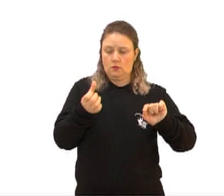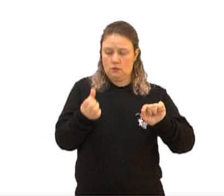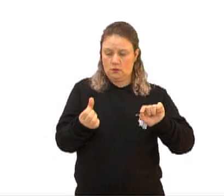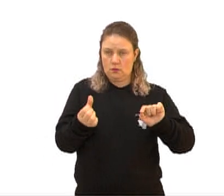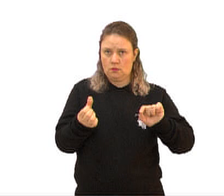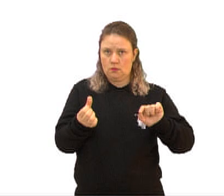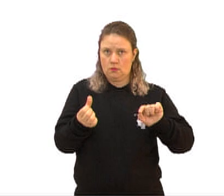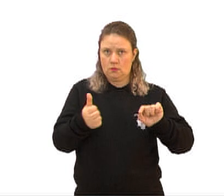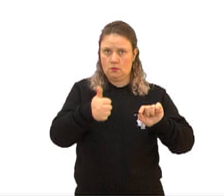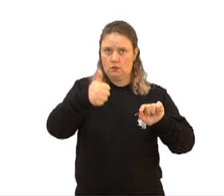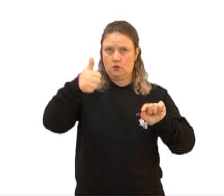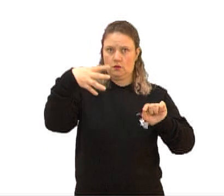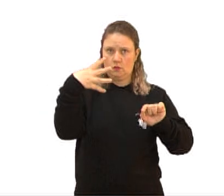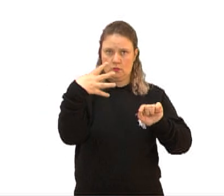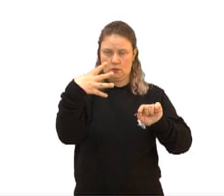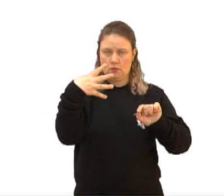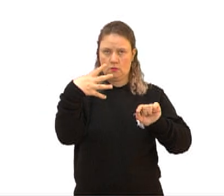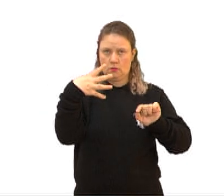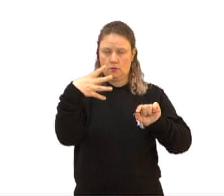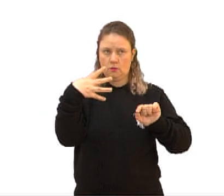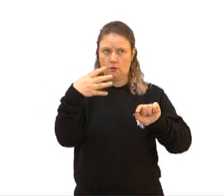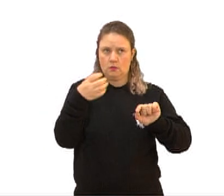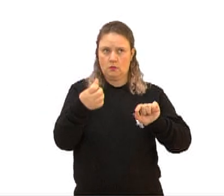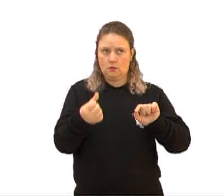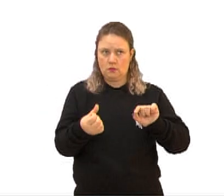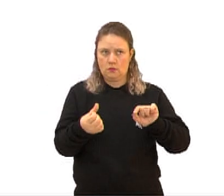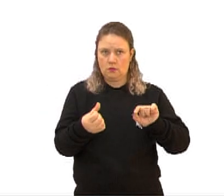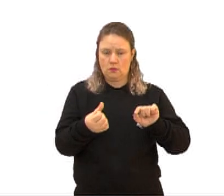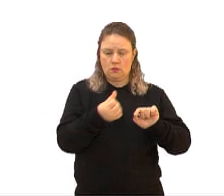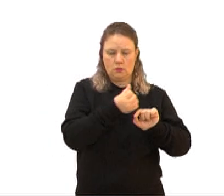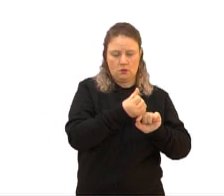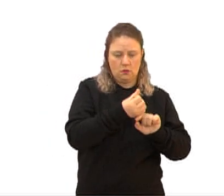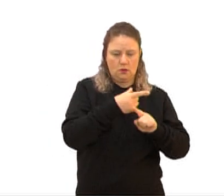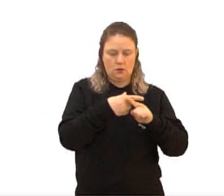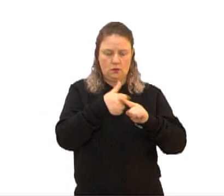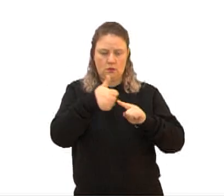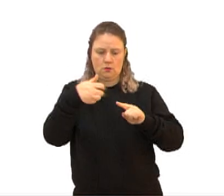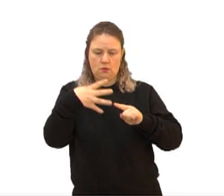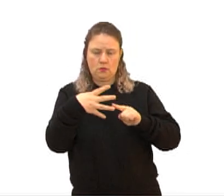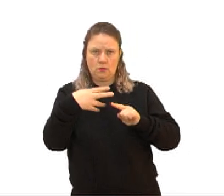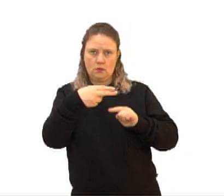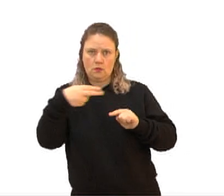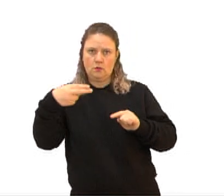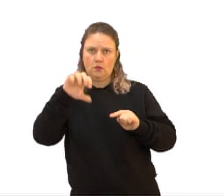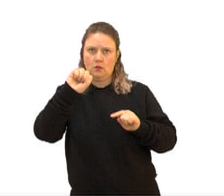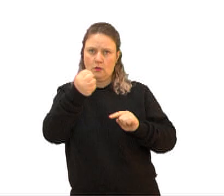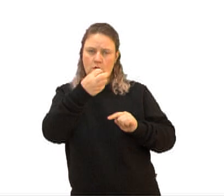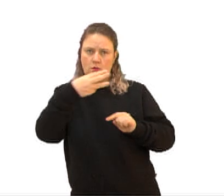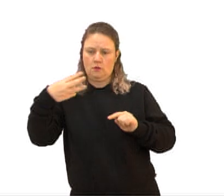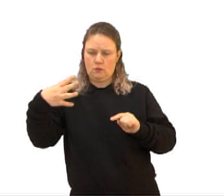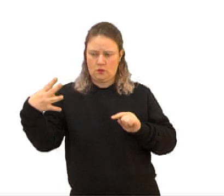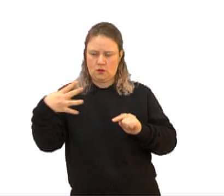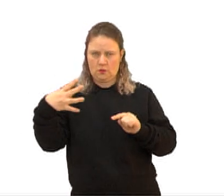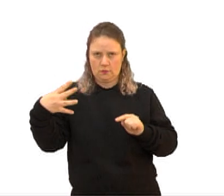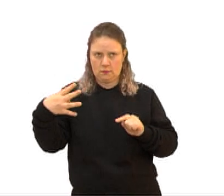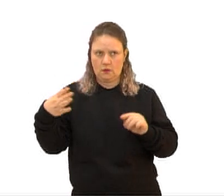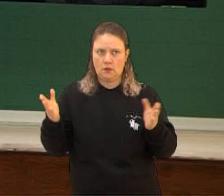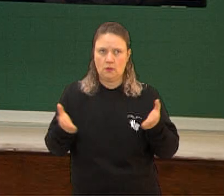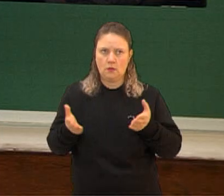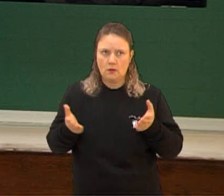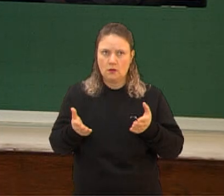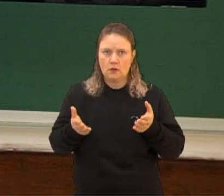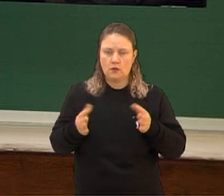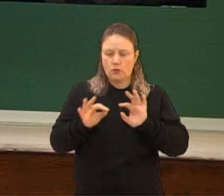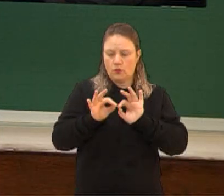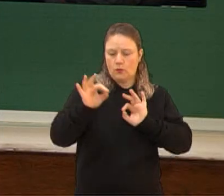por 14. Então, esse retângulo 6 por 14 é 84. Então, eu tenho 56 do vermelho, 84 de baixo e